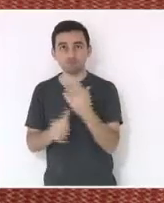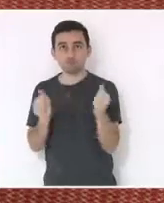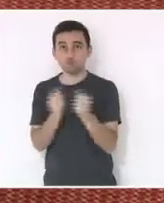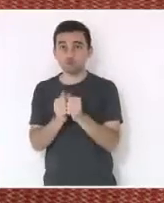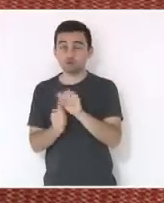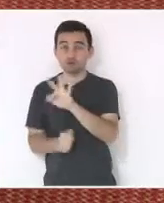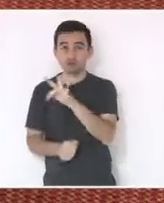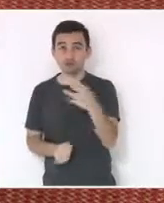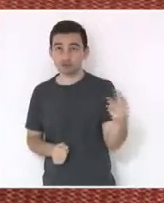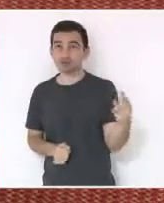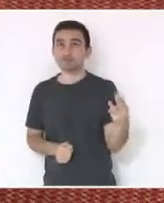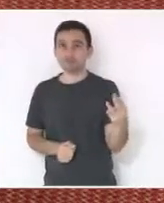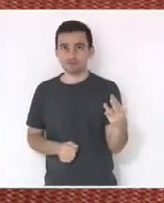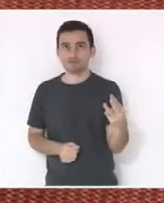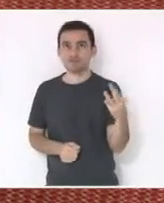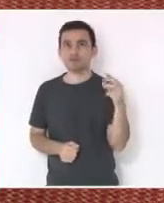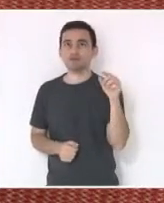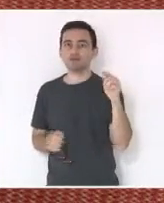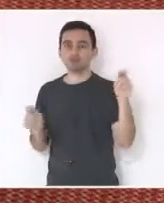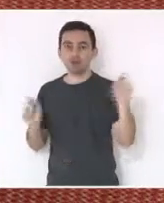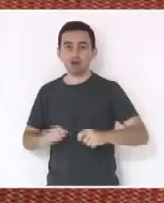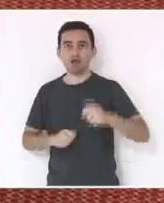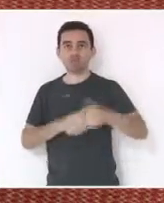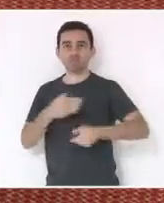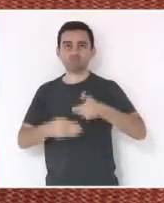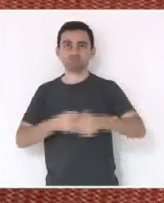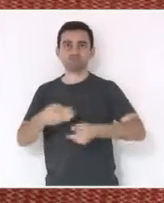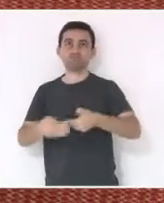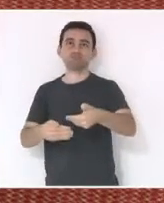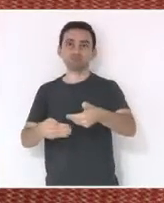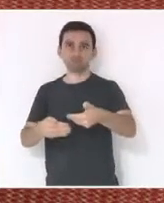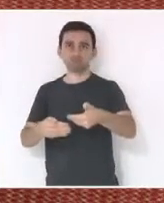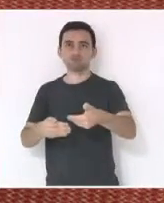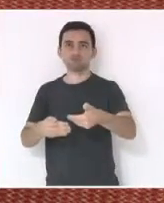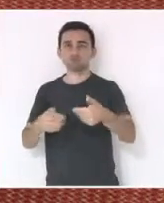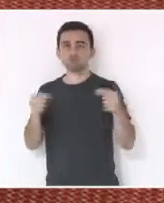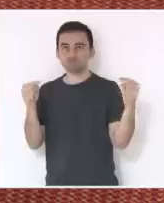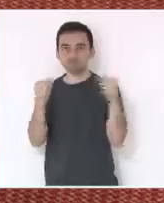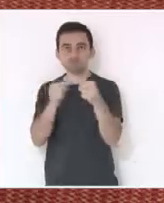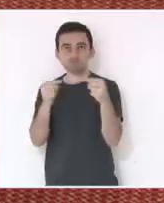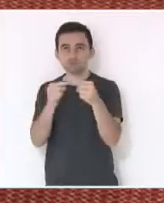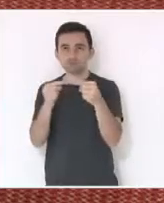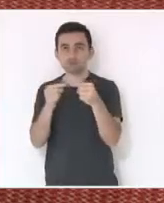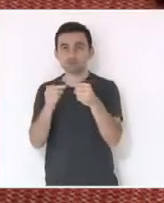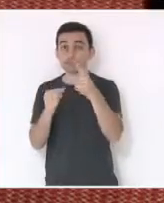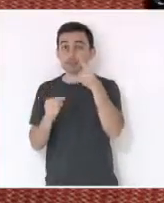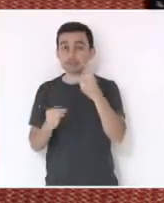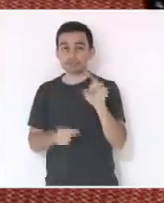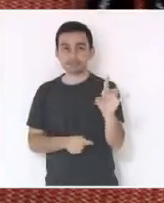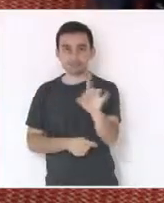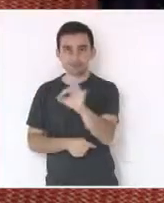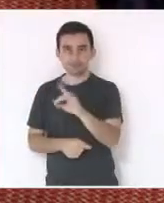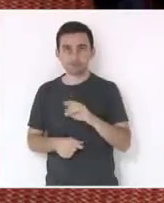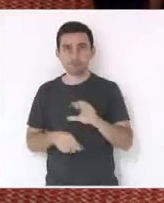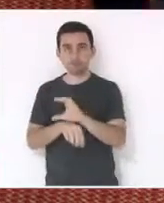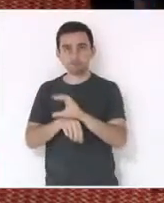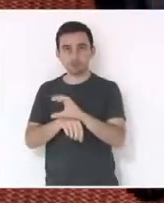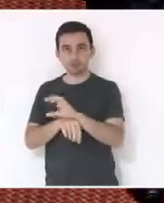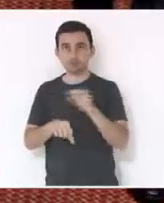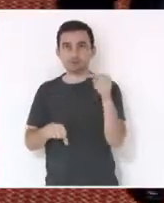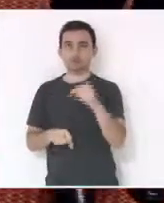o encaminhamento que possa vir de encontro ea convergência dos interesses da construção desse estado